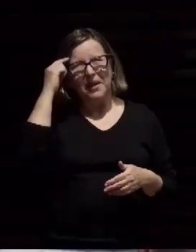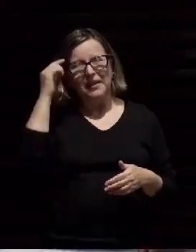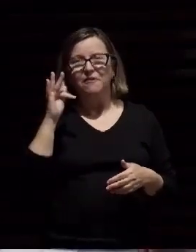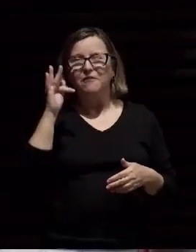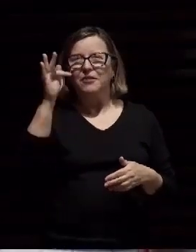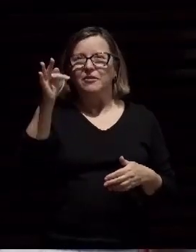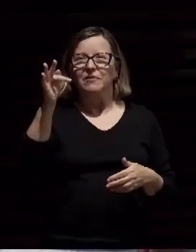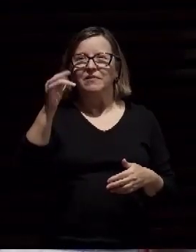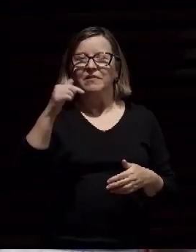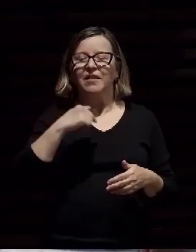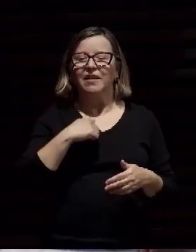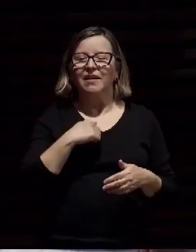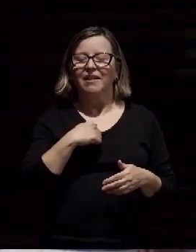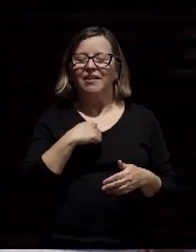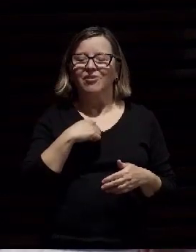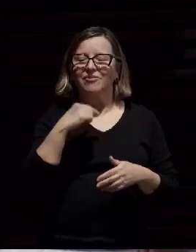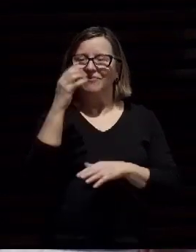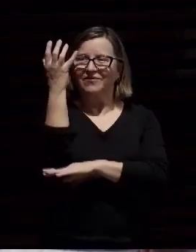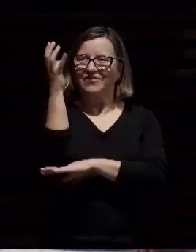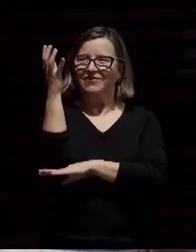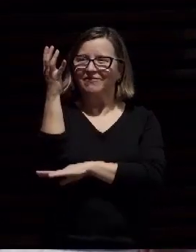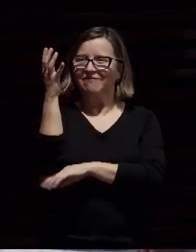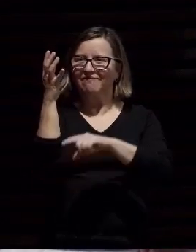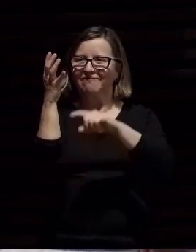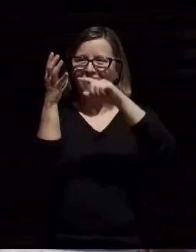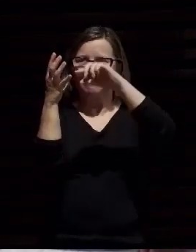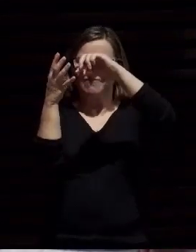nenhuma atualização.